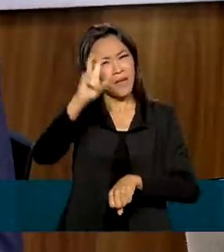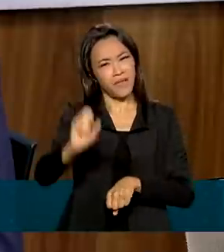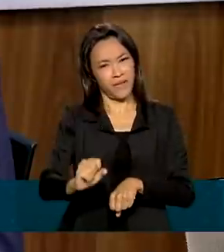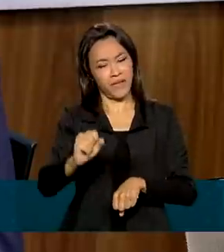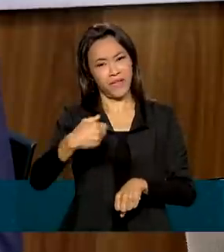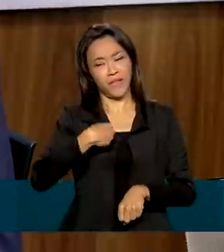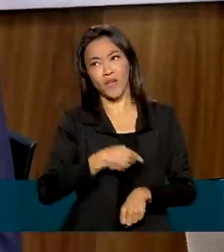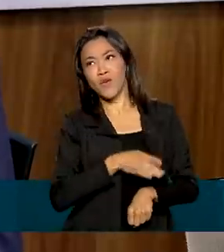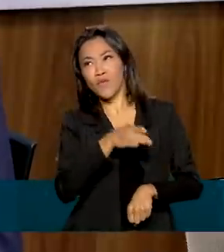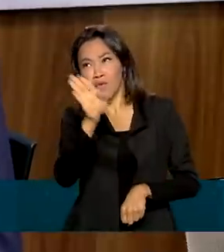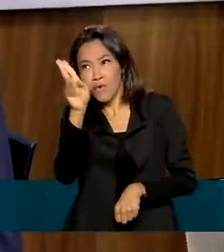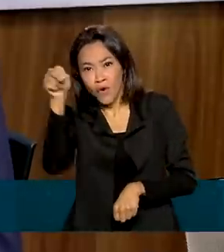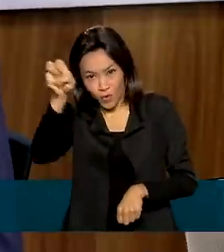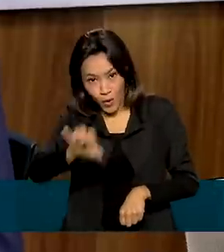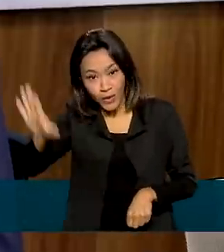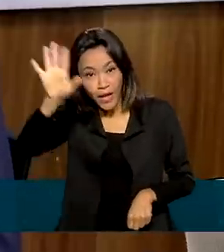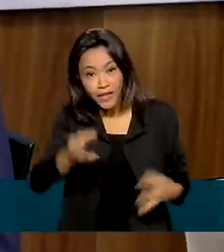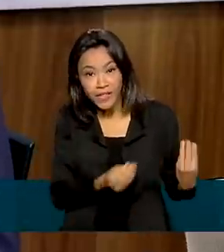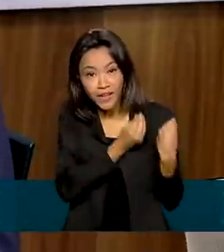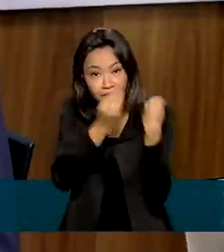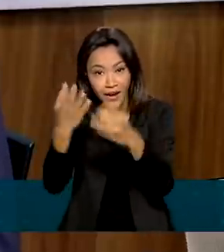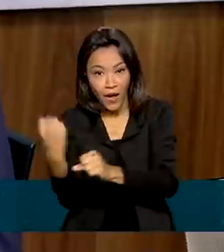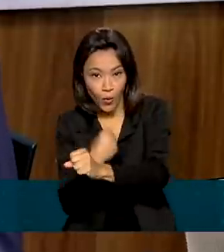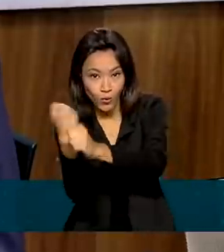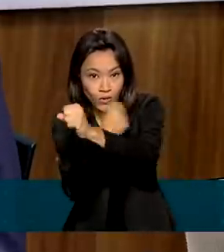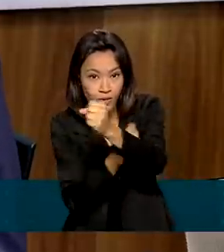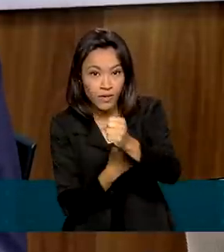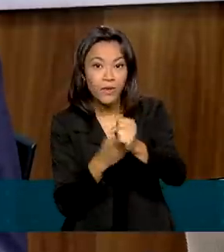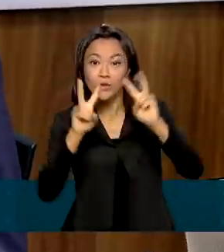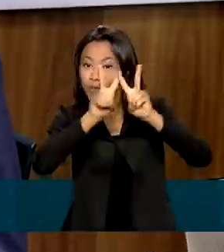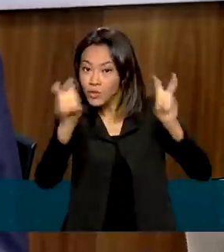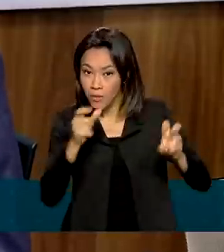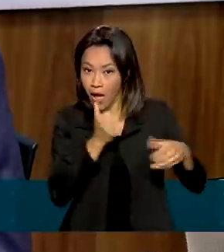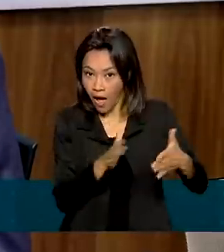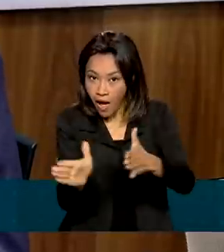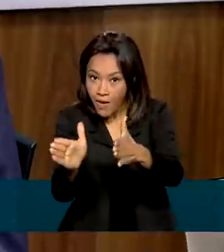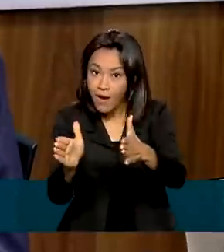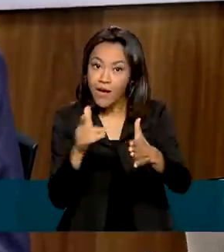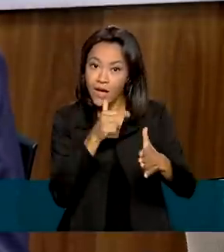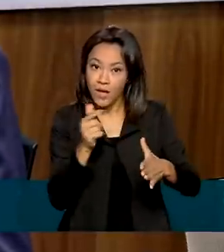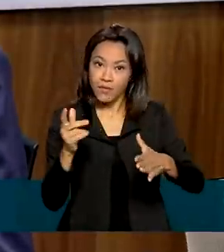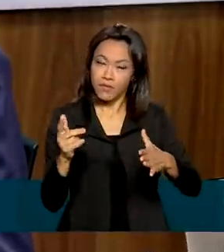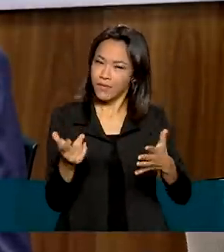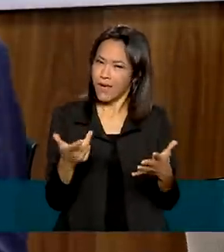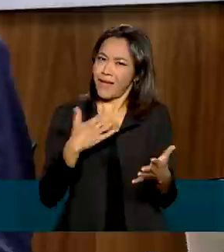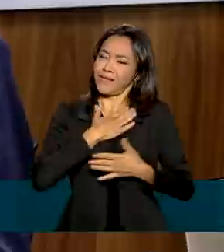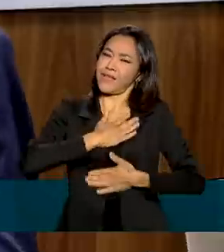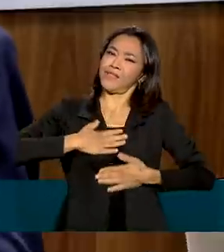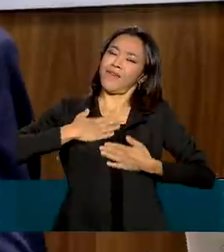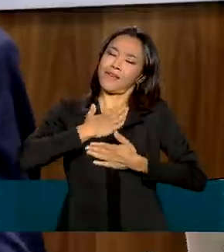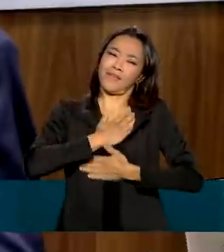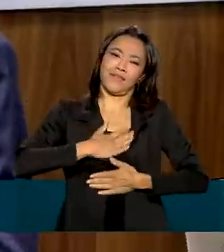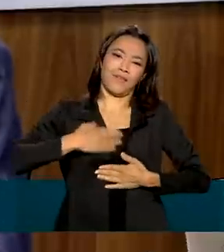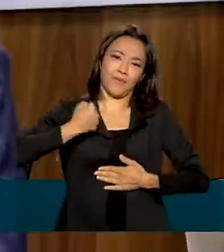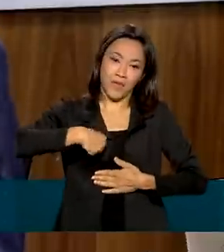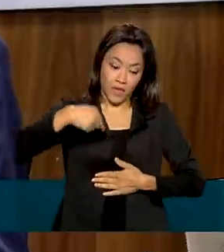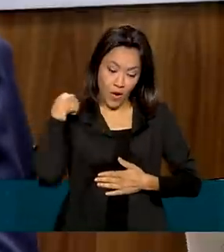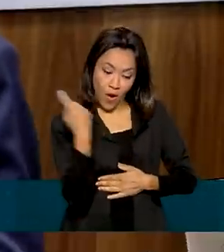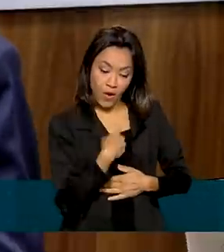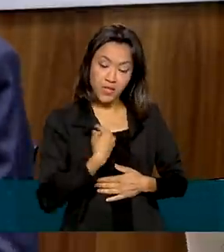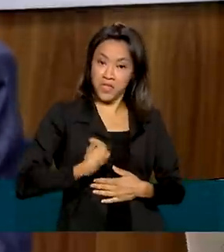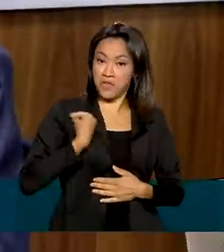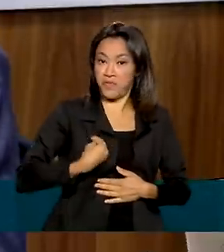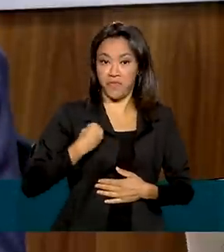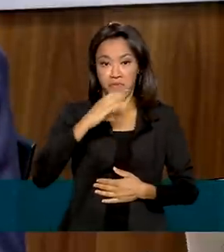que eu vou Nordeste entregando obras que tem a ver com a água a satisfação enorme nós aqui tá no centro-oeste